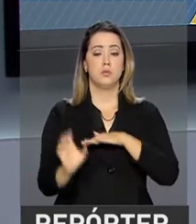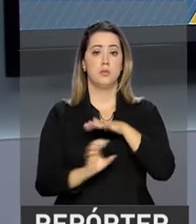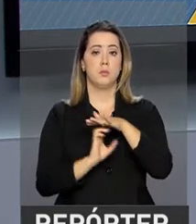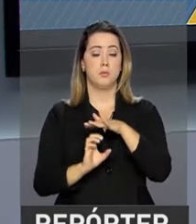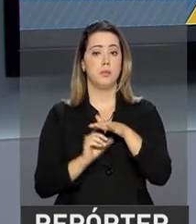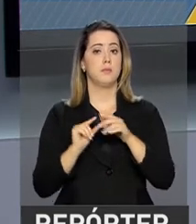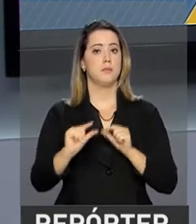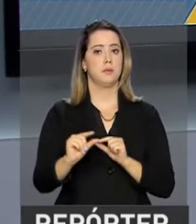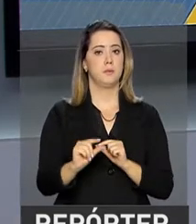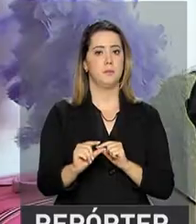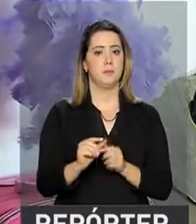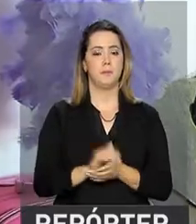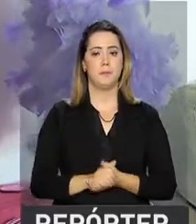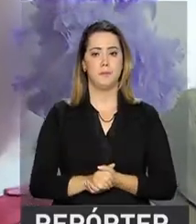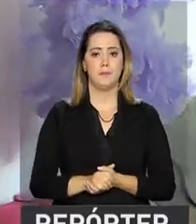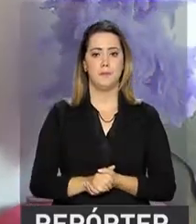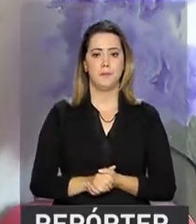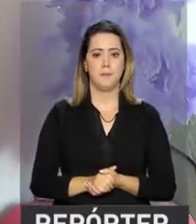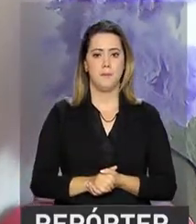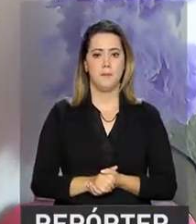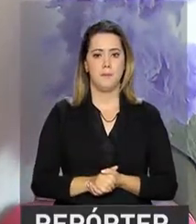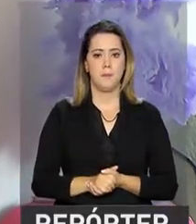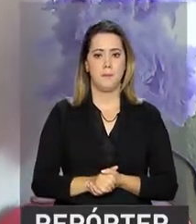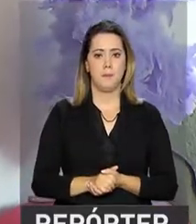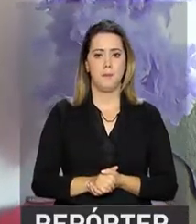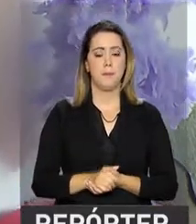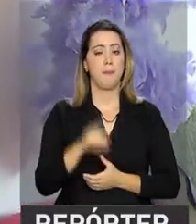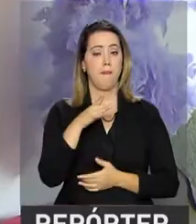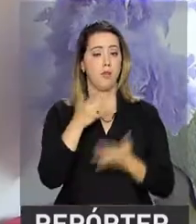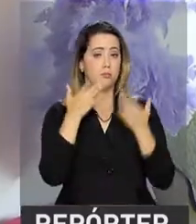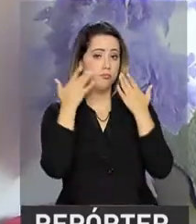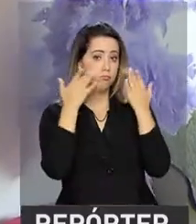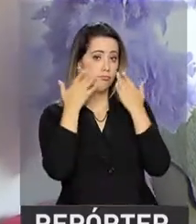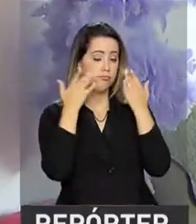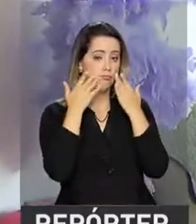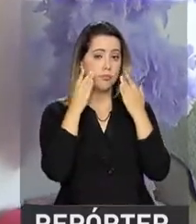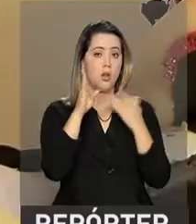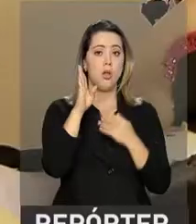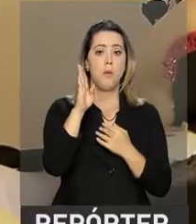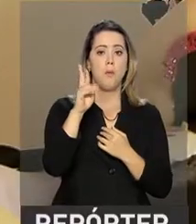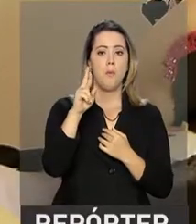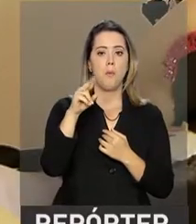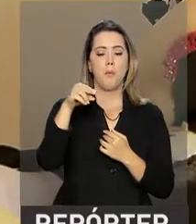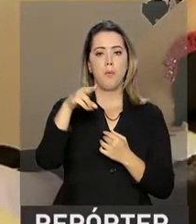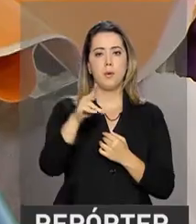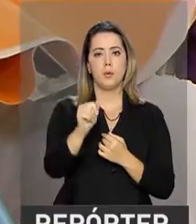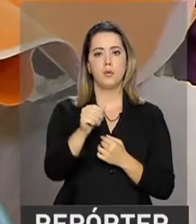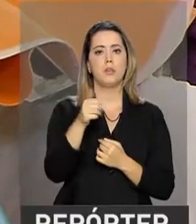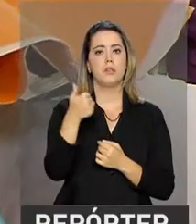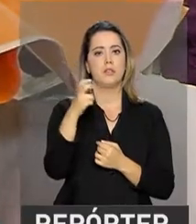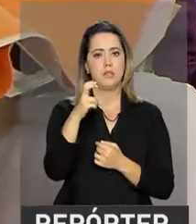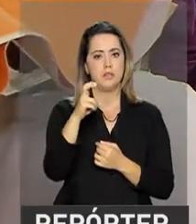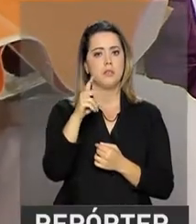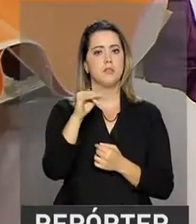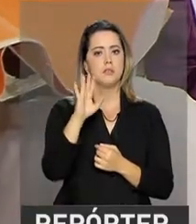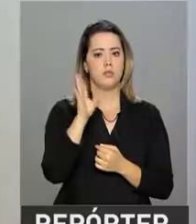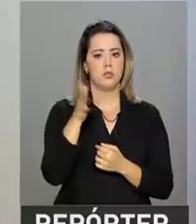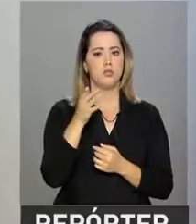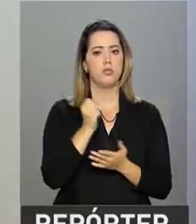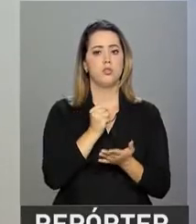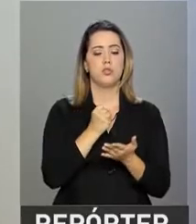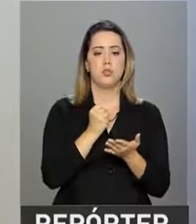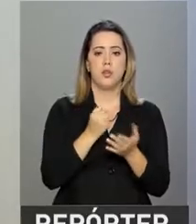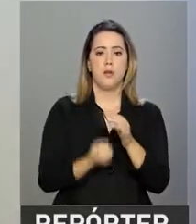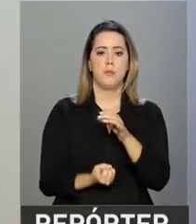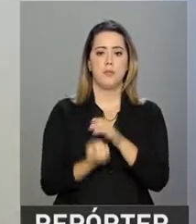empresa a atriz e empresária bruna cordeiro há 15 dias se formalizou no meio o